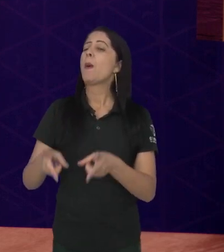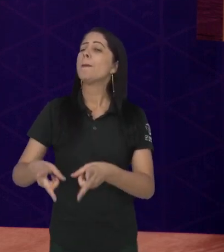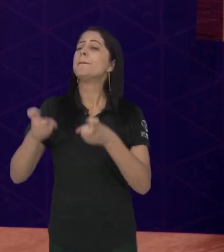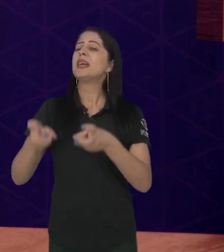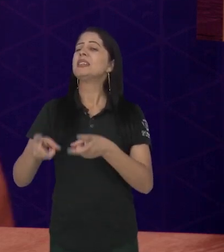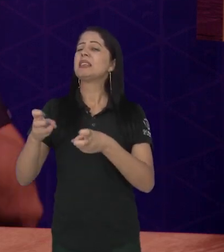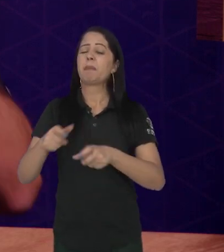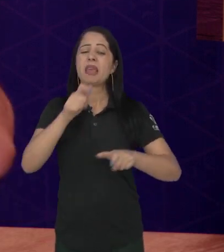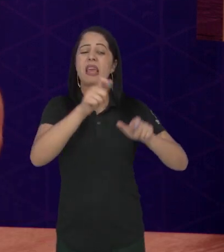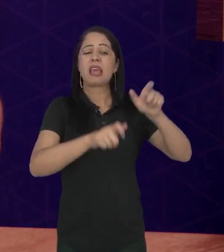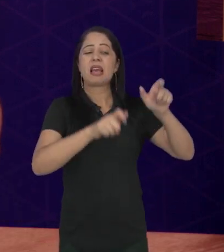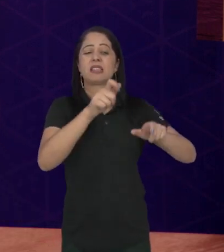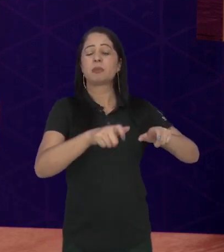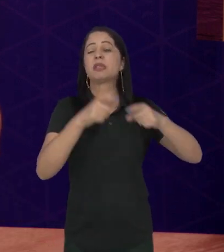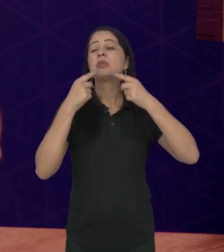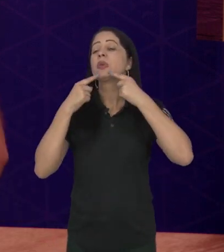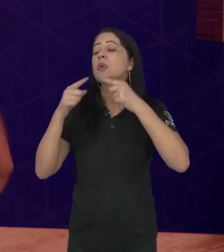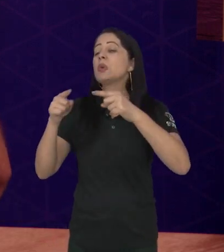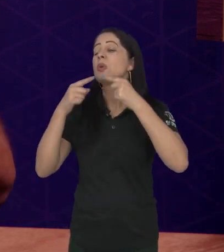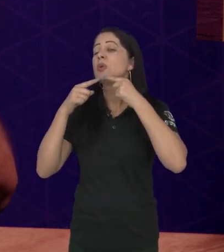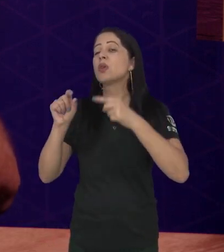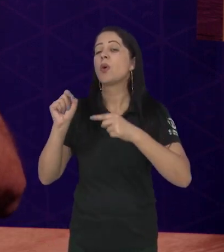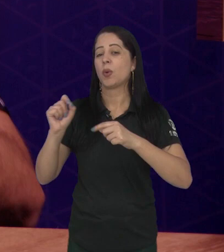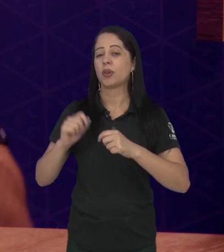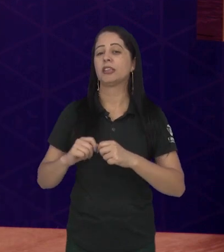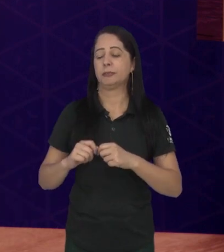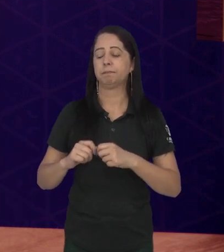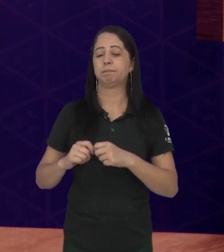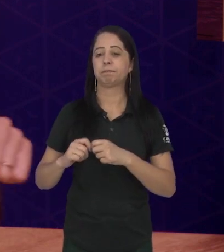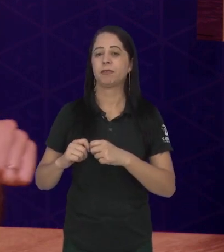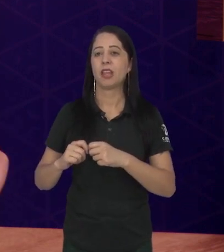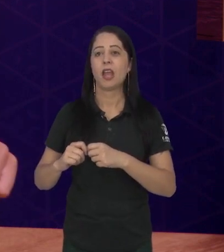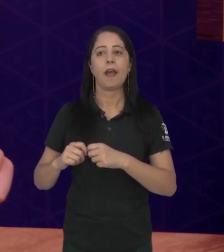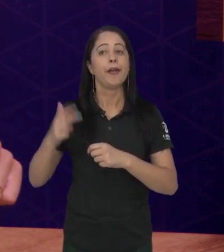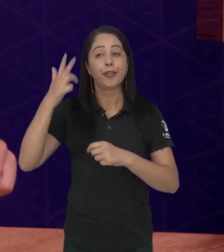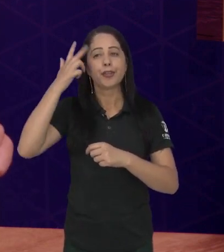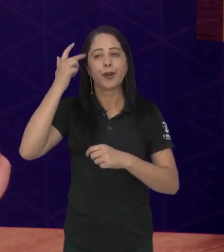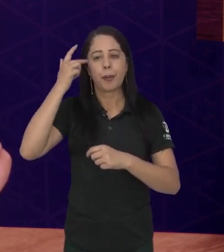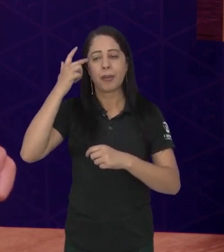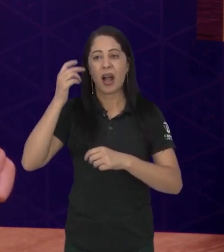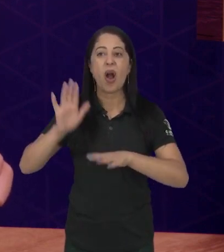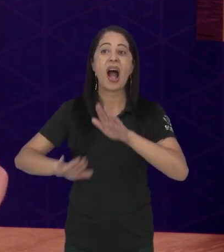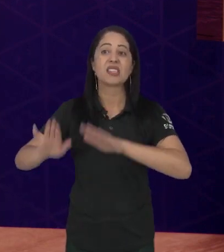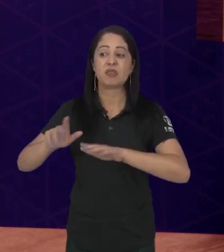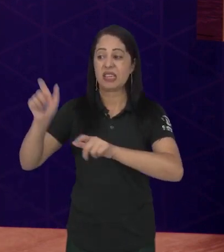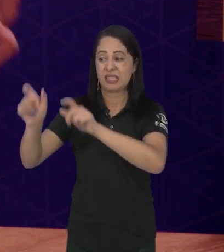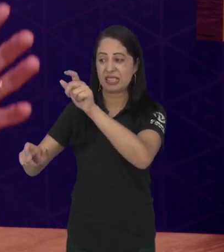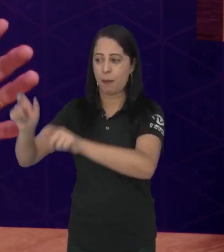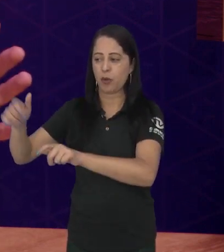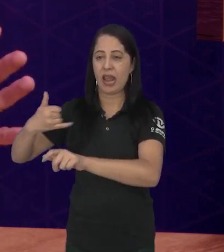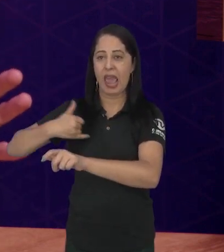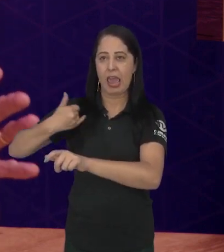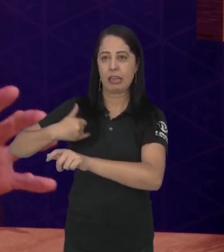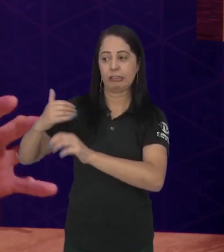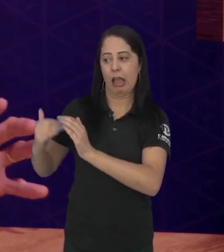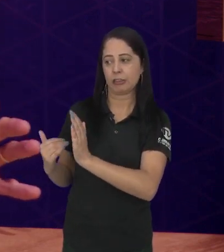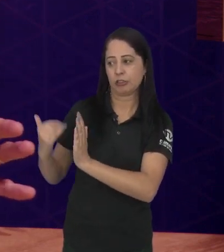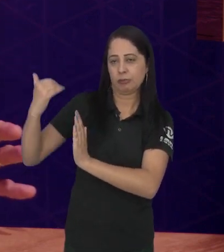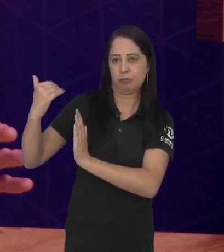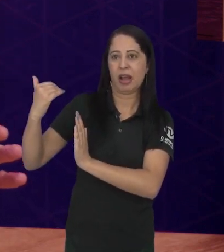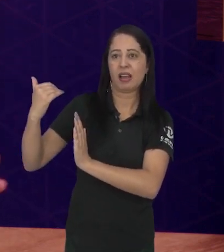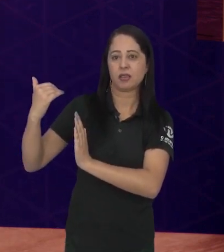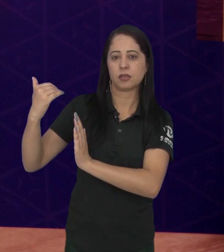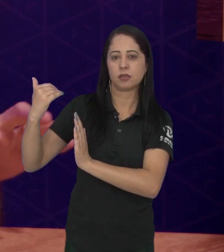algumas críticas desse filme falando justamente disso. Geralmente as mulheres de meia idade,